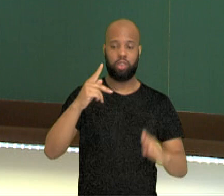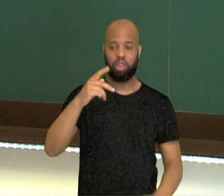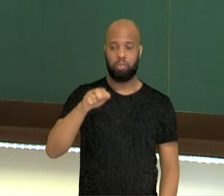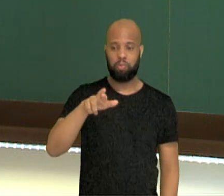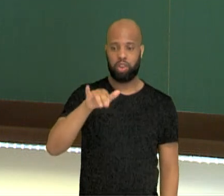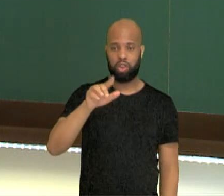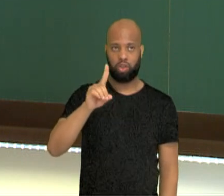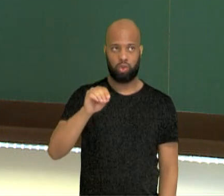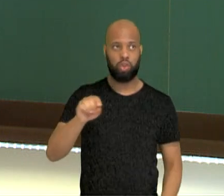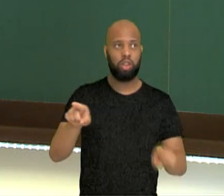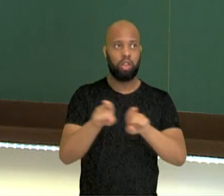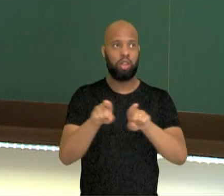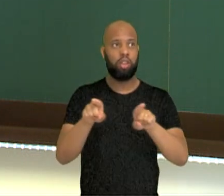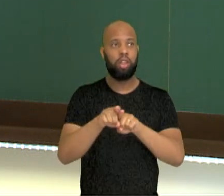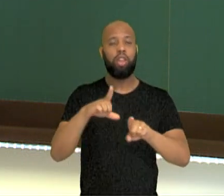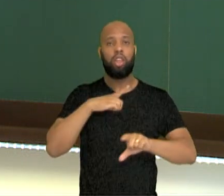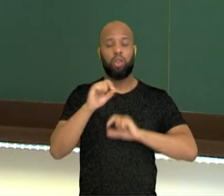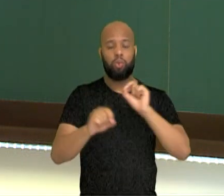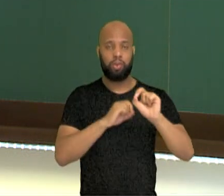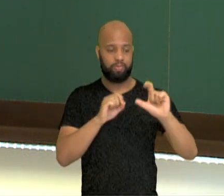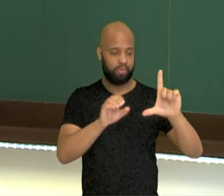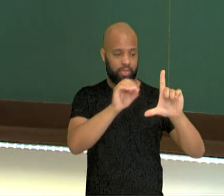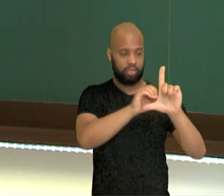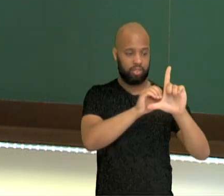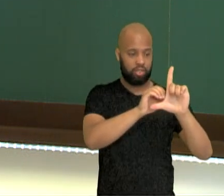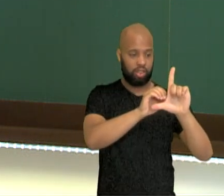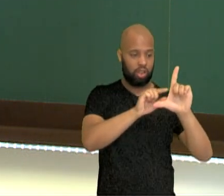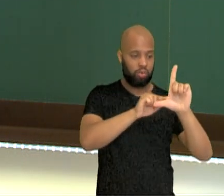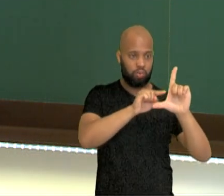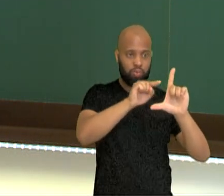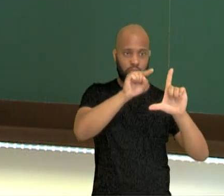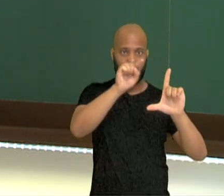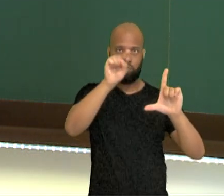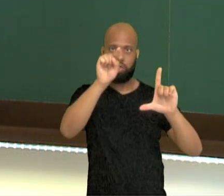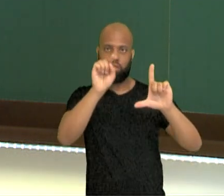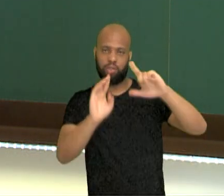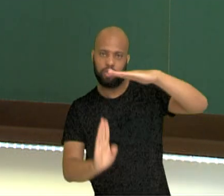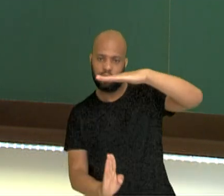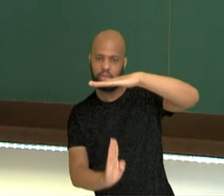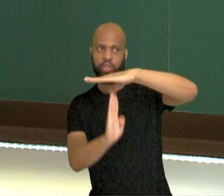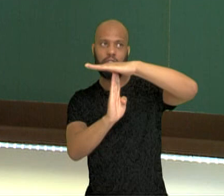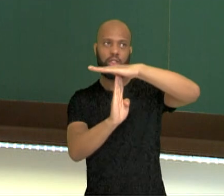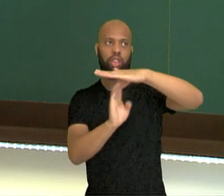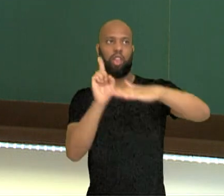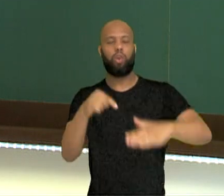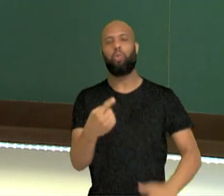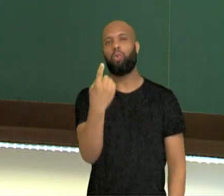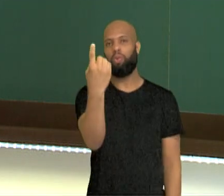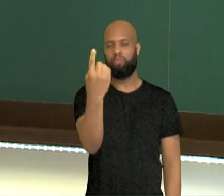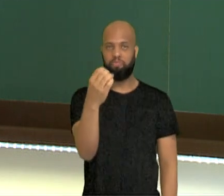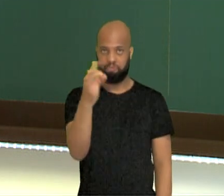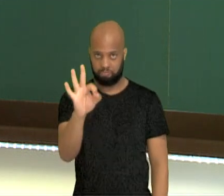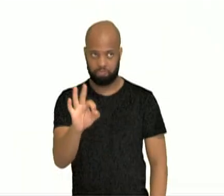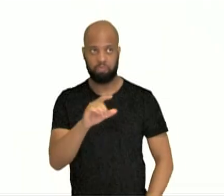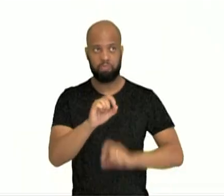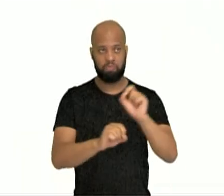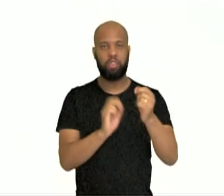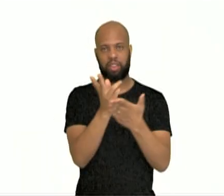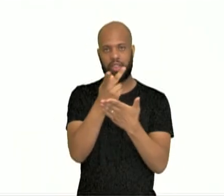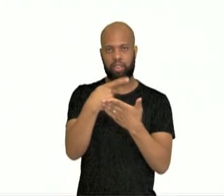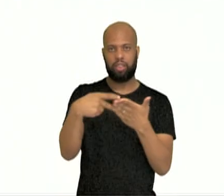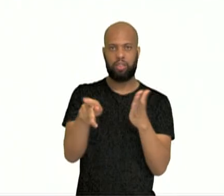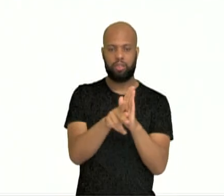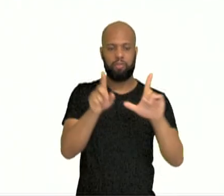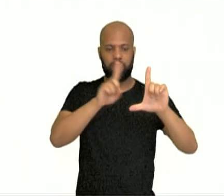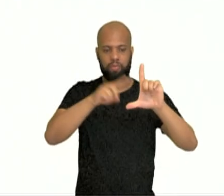do zero até o ponto máximo que eu chego com essa curva. Nesse caso, eu tenho amplitude 1. Então, aqui é a representação